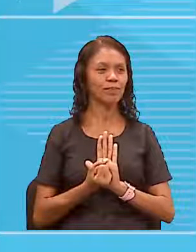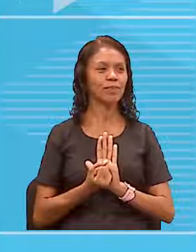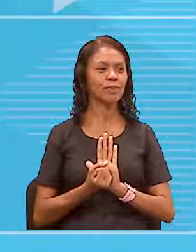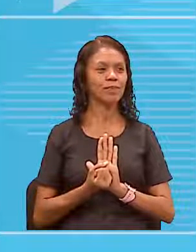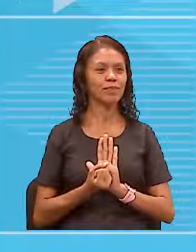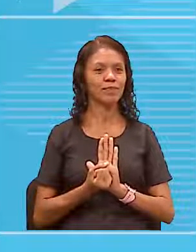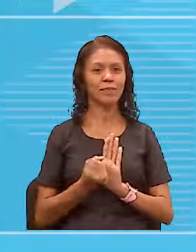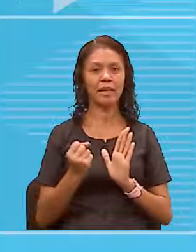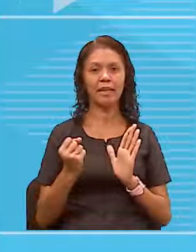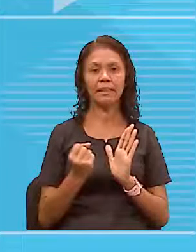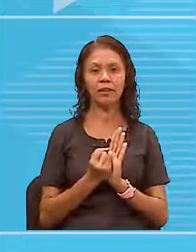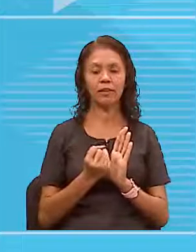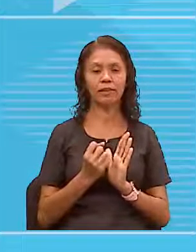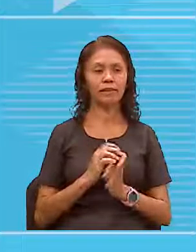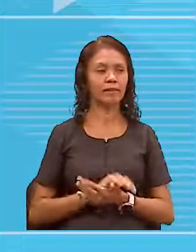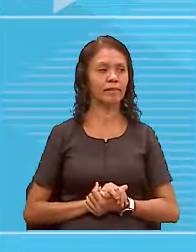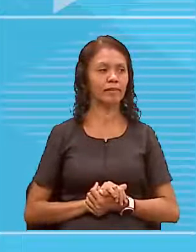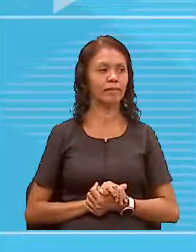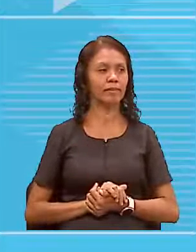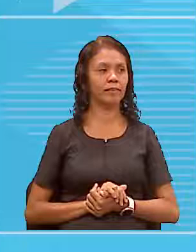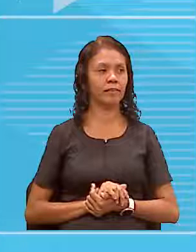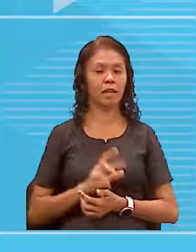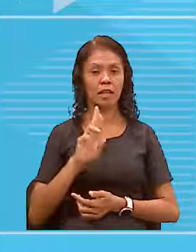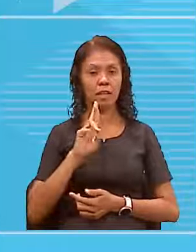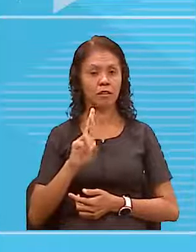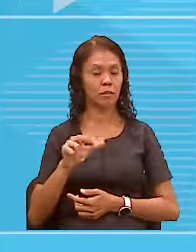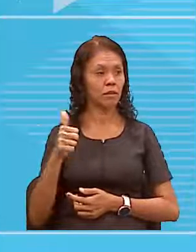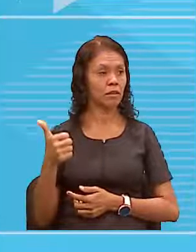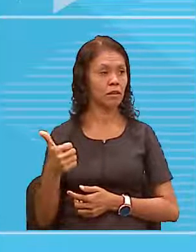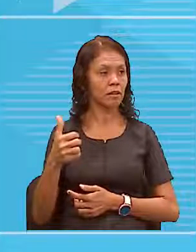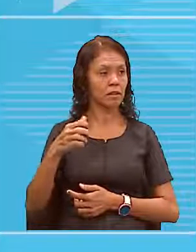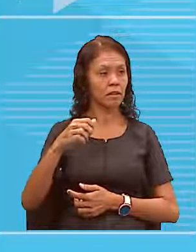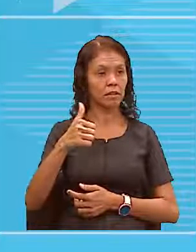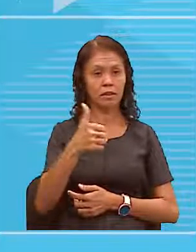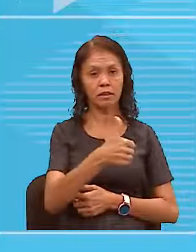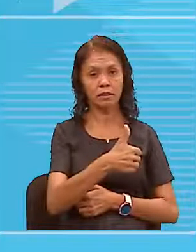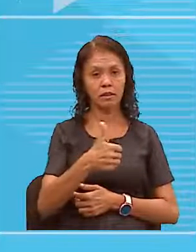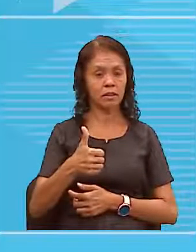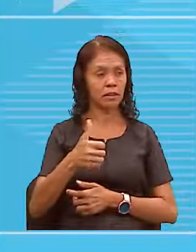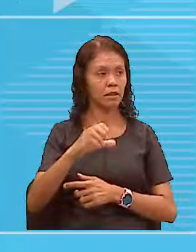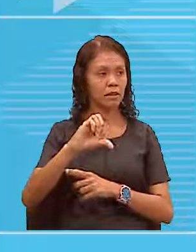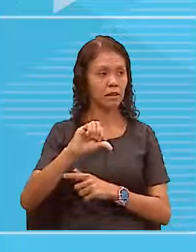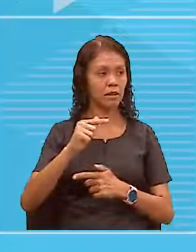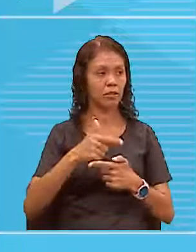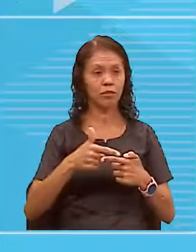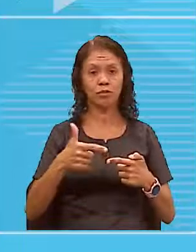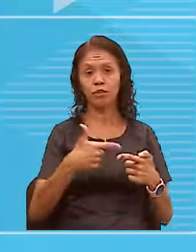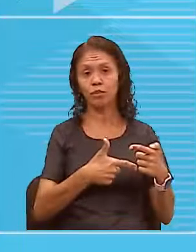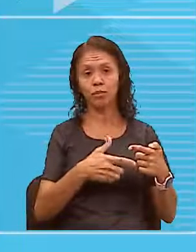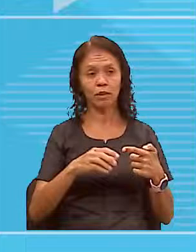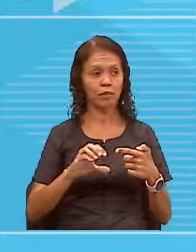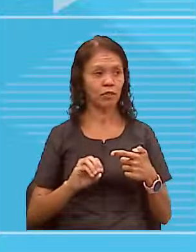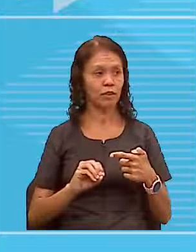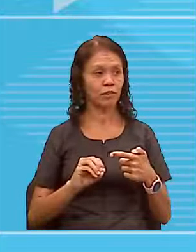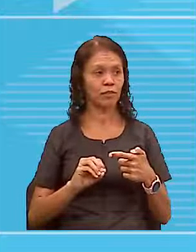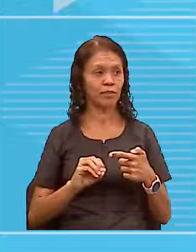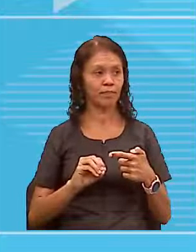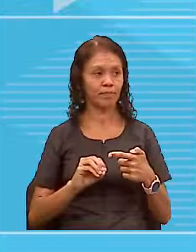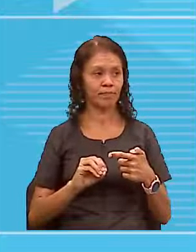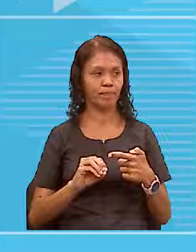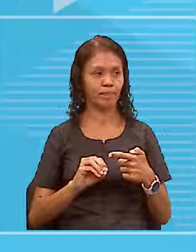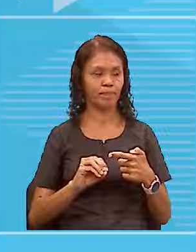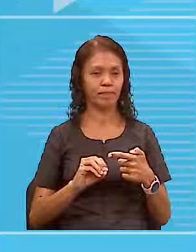somo, Gabriel, dá 119 dividido para 20. Olha quanto é que vai dar a média. A